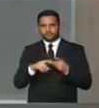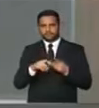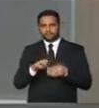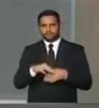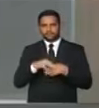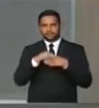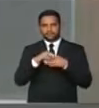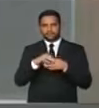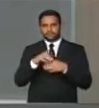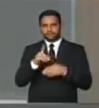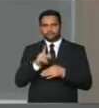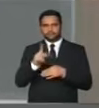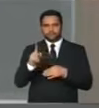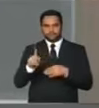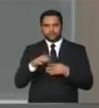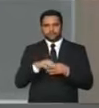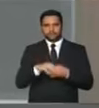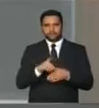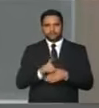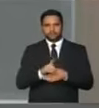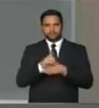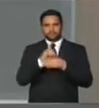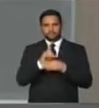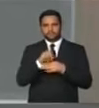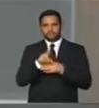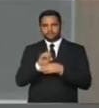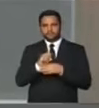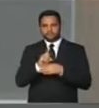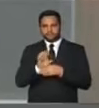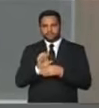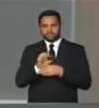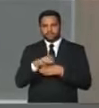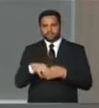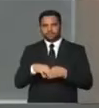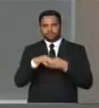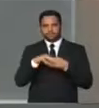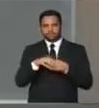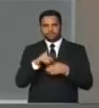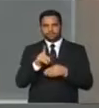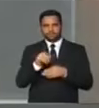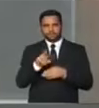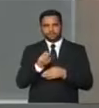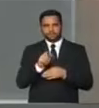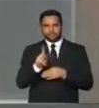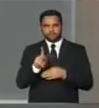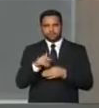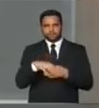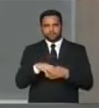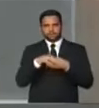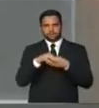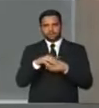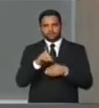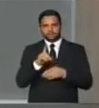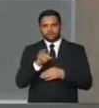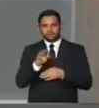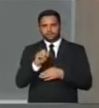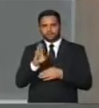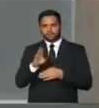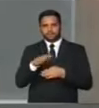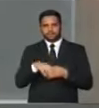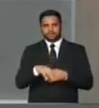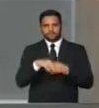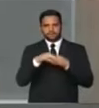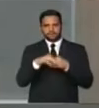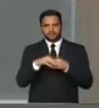o líder do PP, o líder do PSD, o líder do PRP, o líder do PTB,